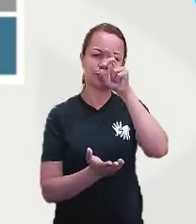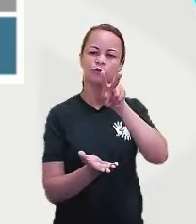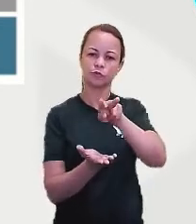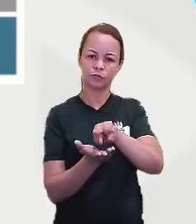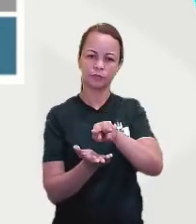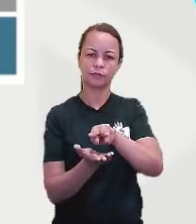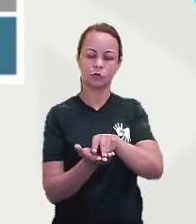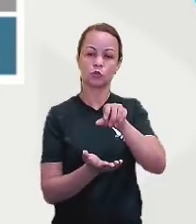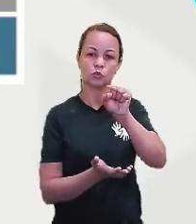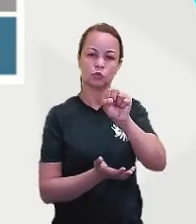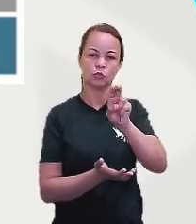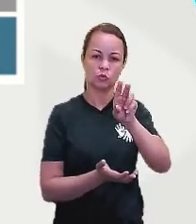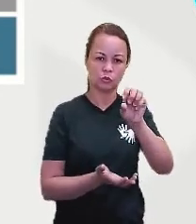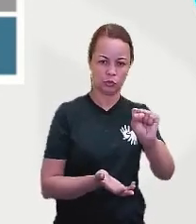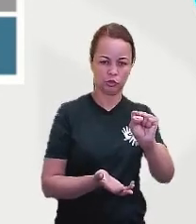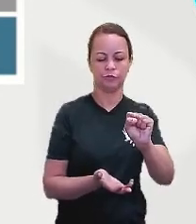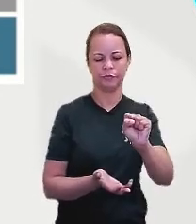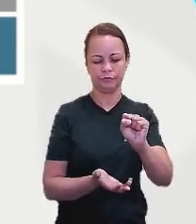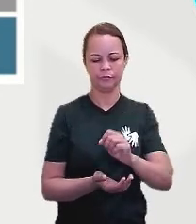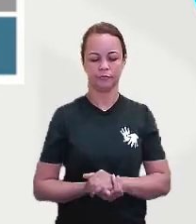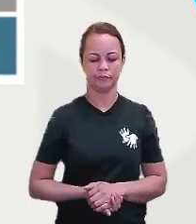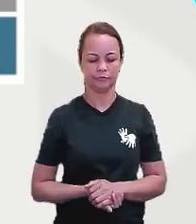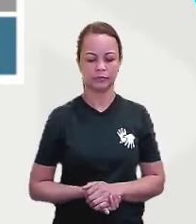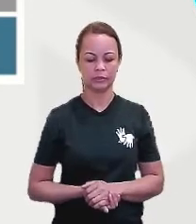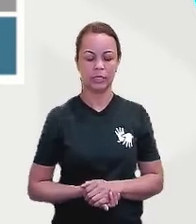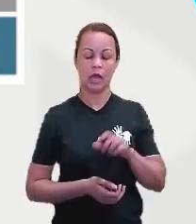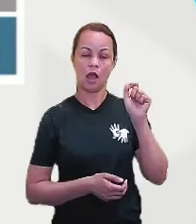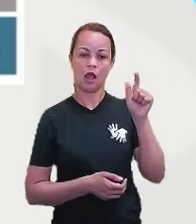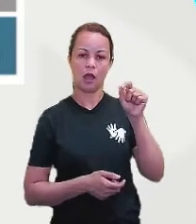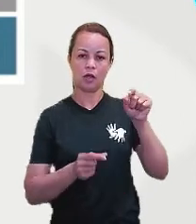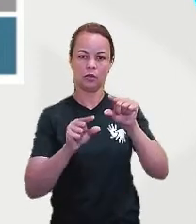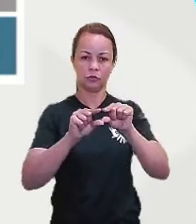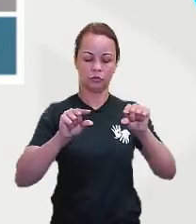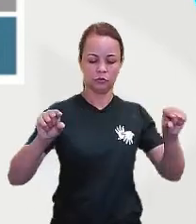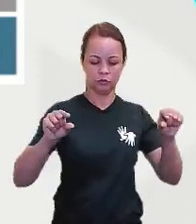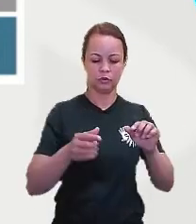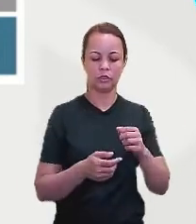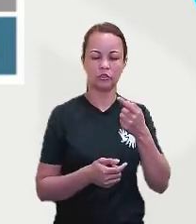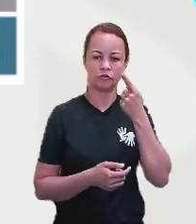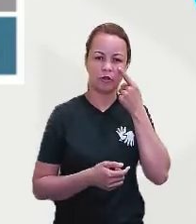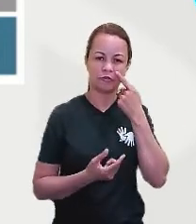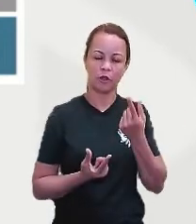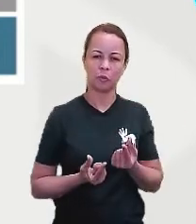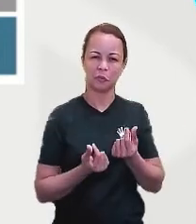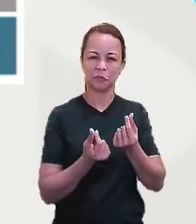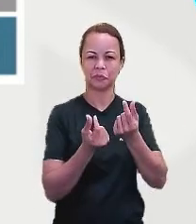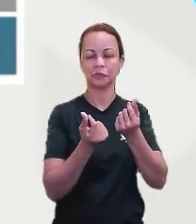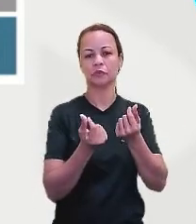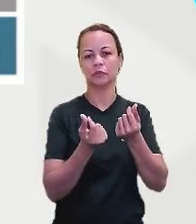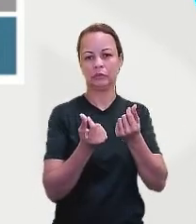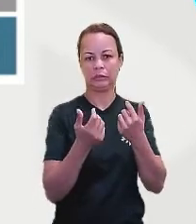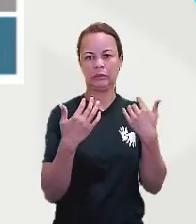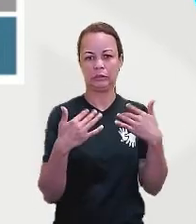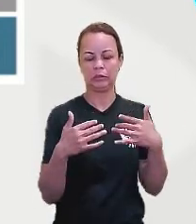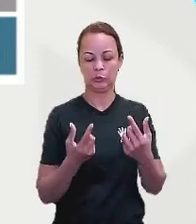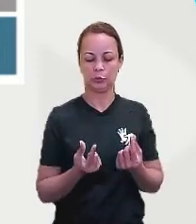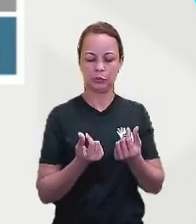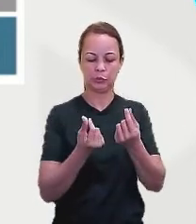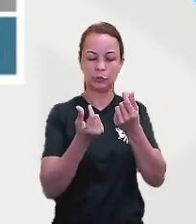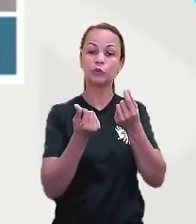do SUS, tá certo? E na linha azul, a gente vai ver o custo, o quanto isso está custando para os